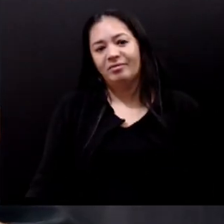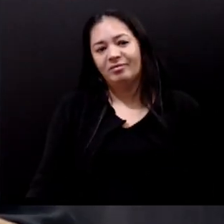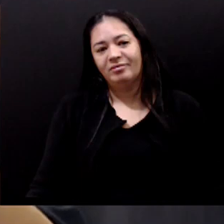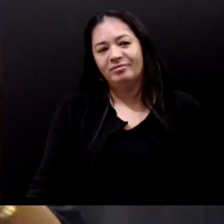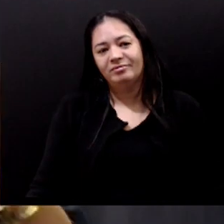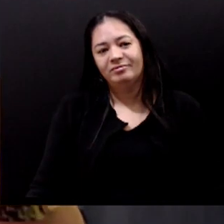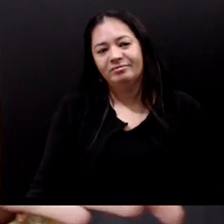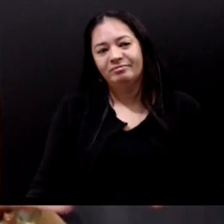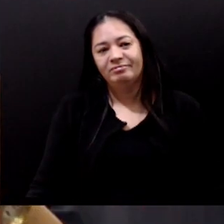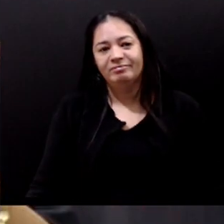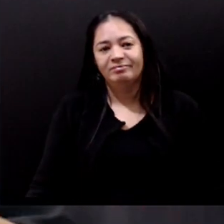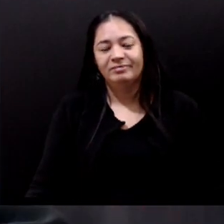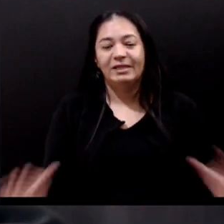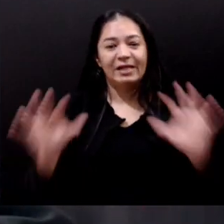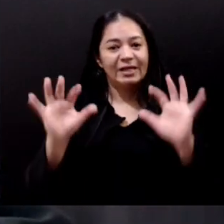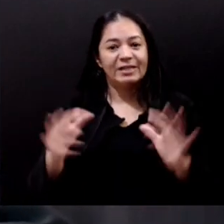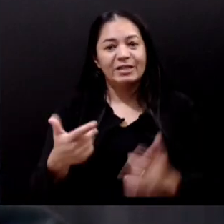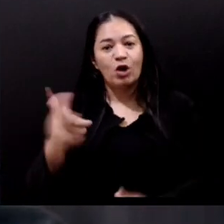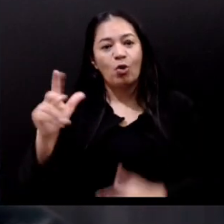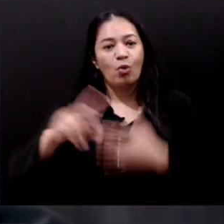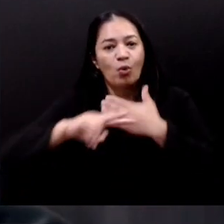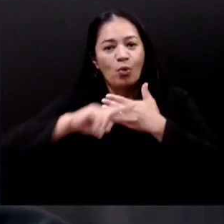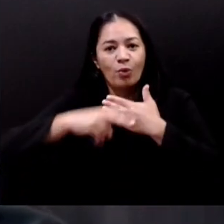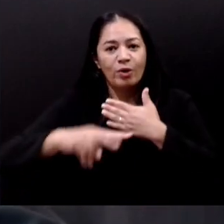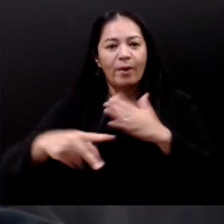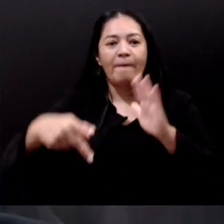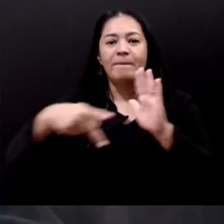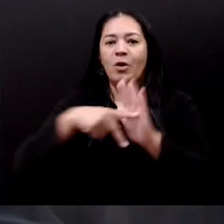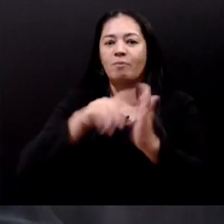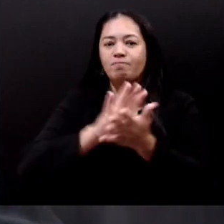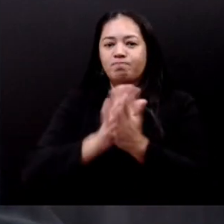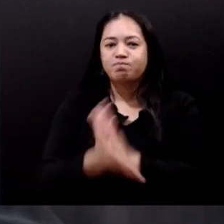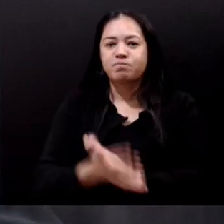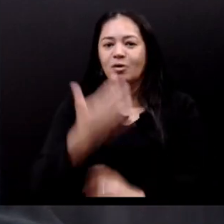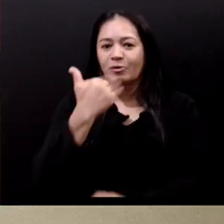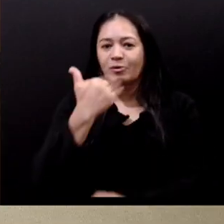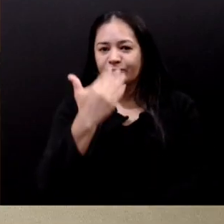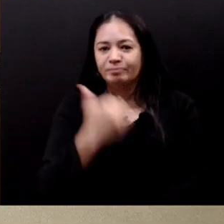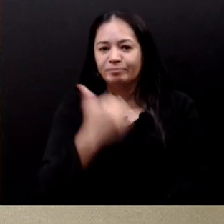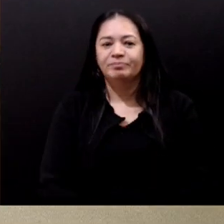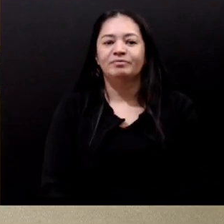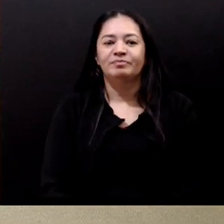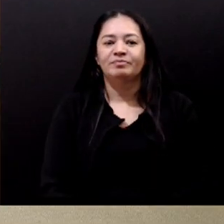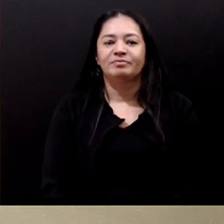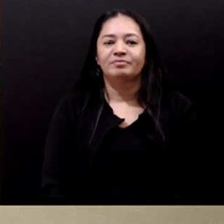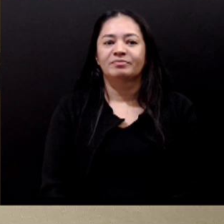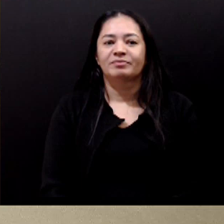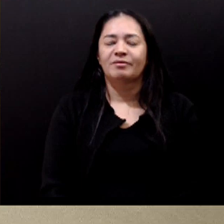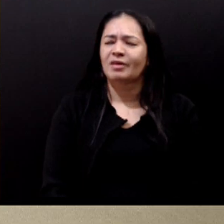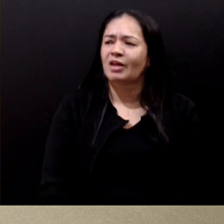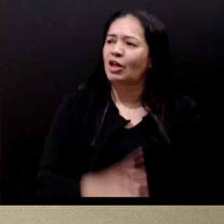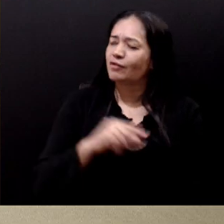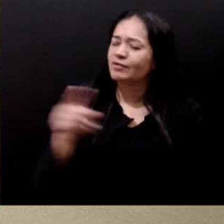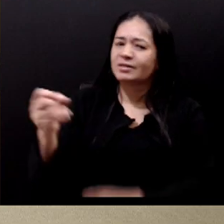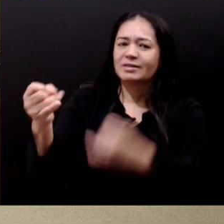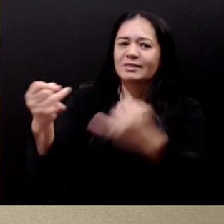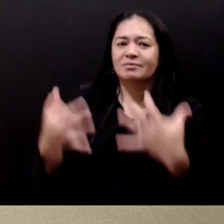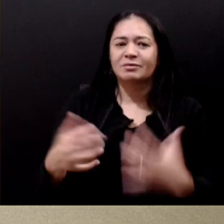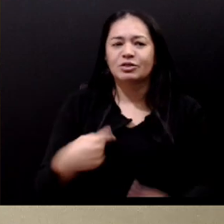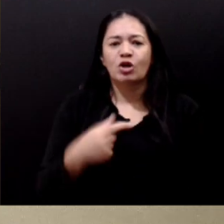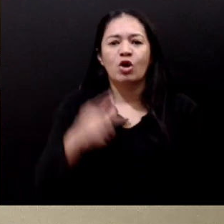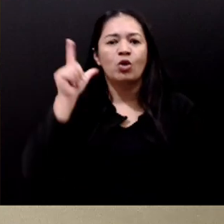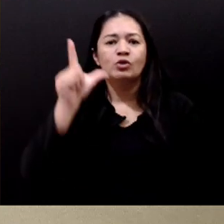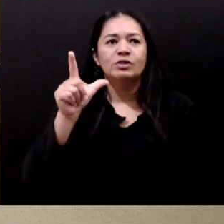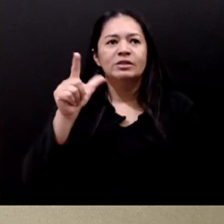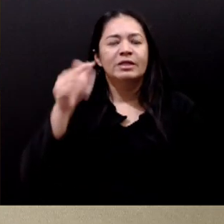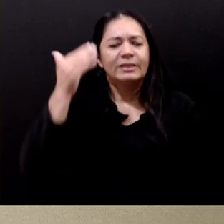um dos outros efeitos do terrorismo alimentar, do terrorismo nutricional. Nossa, você falando assim, a gente consegue ter um pouquinho de noção, porque